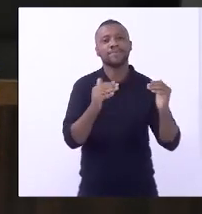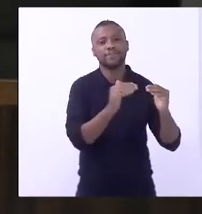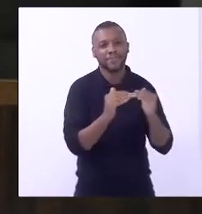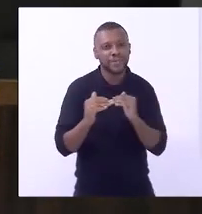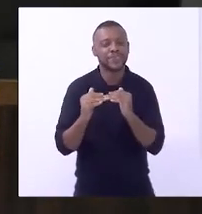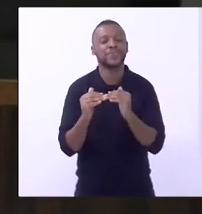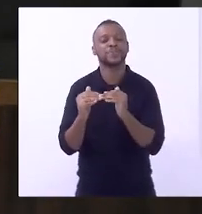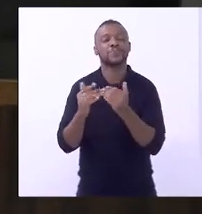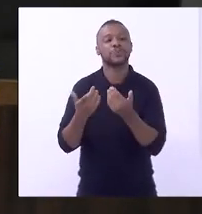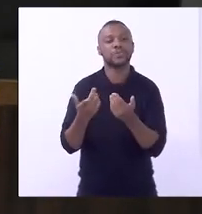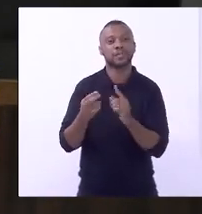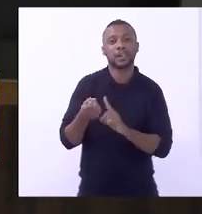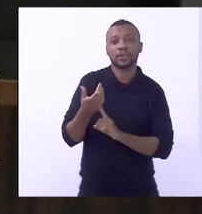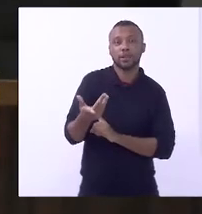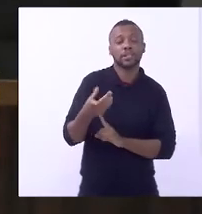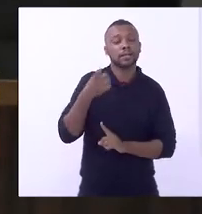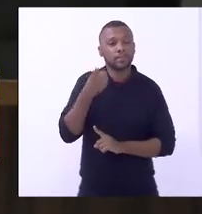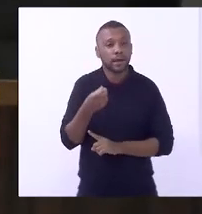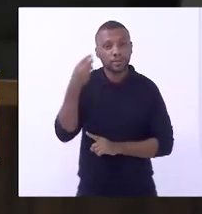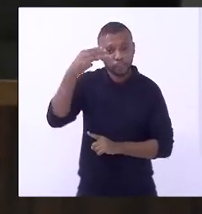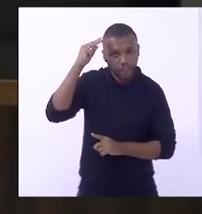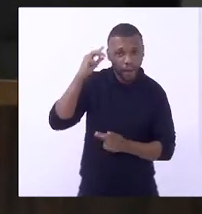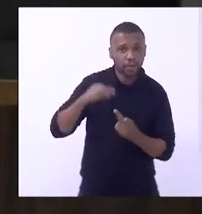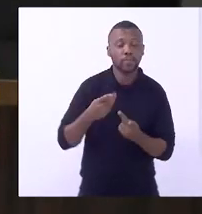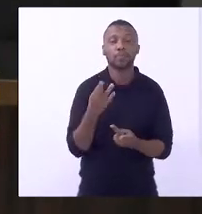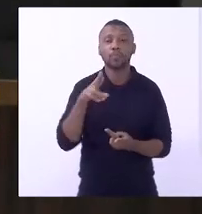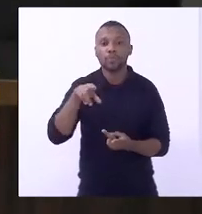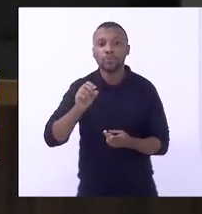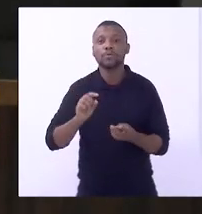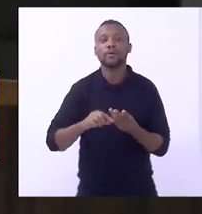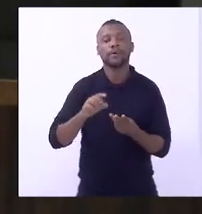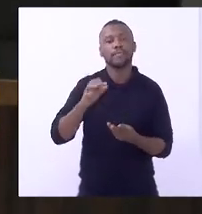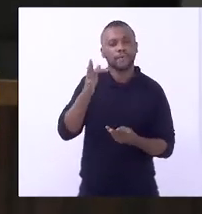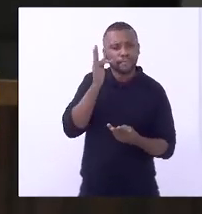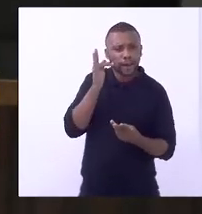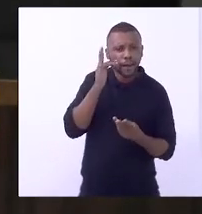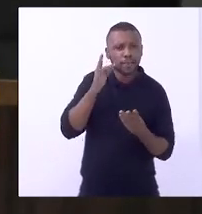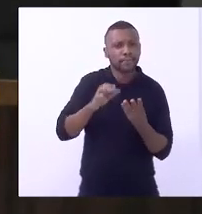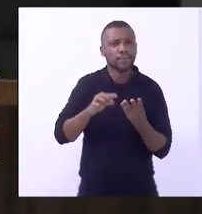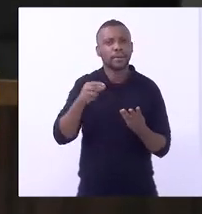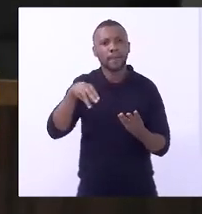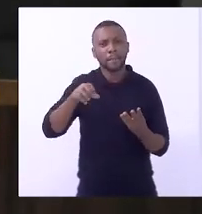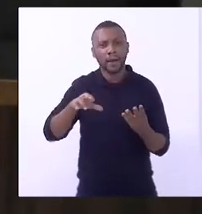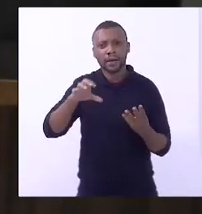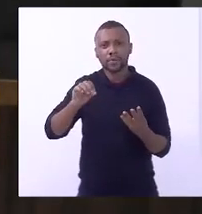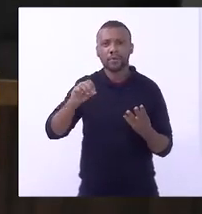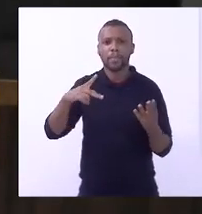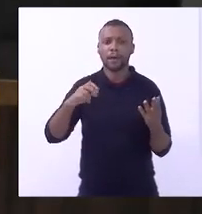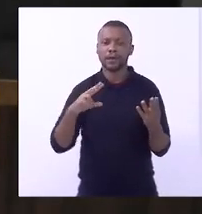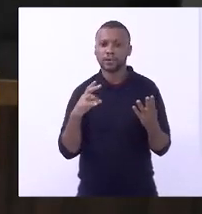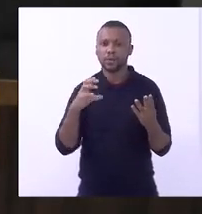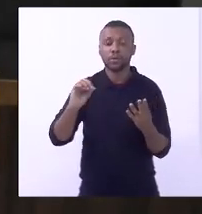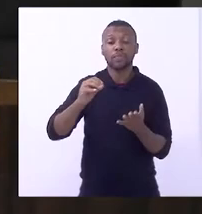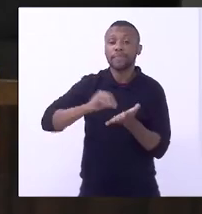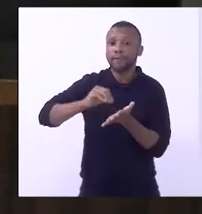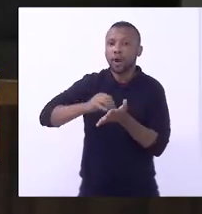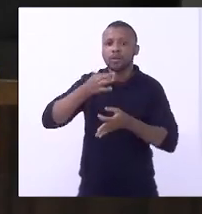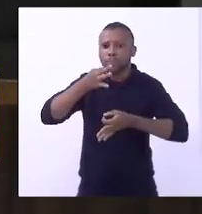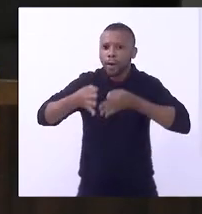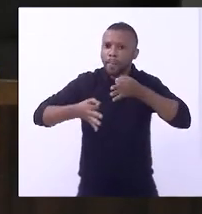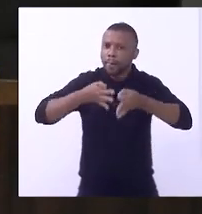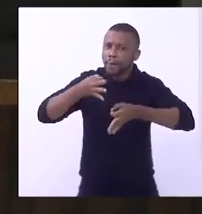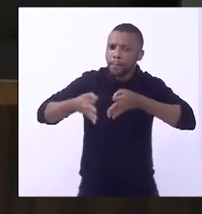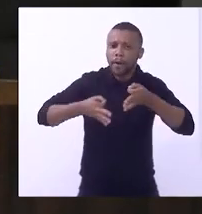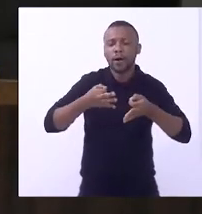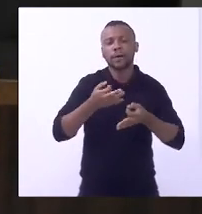favorável. Relatores, deputados Márcio Pacheco, Bruno Dauari, Flávio Serafini e Márcio Pacheco. Pendendo de pareceres das comissões